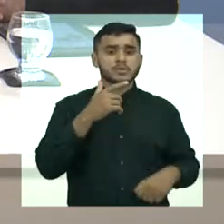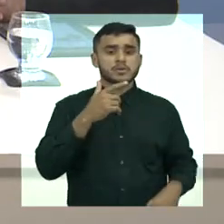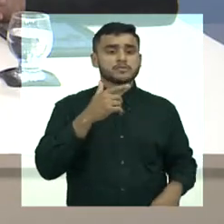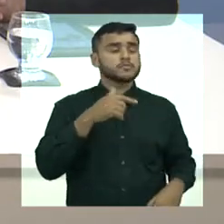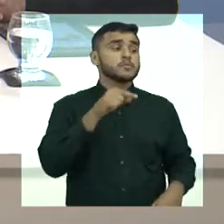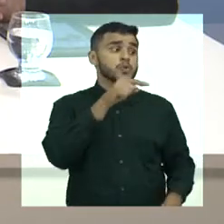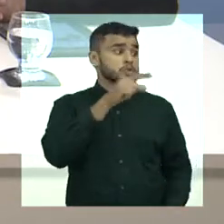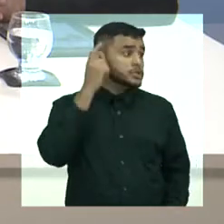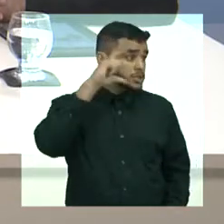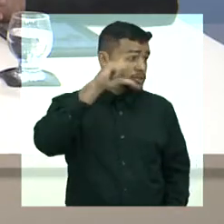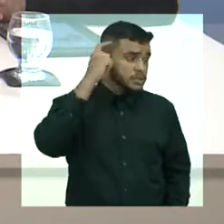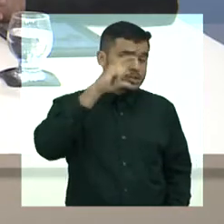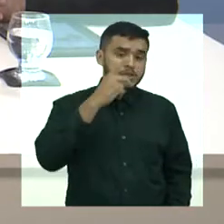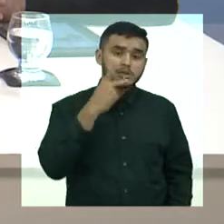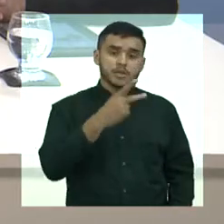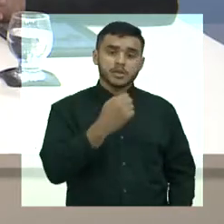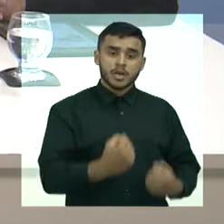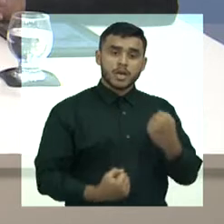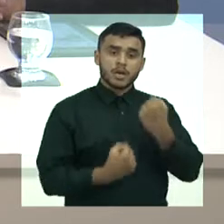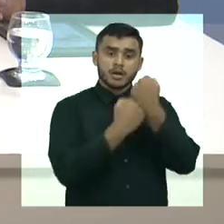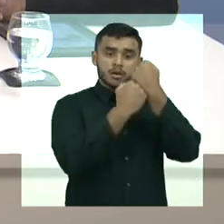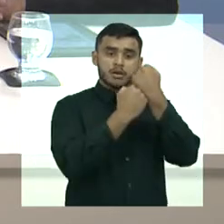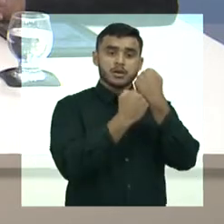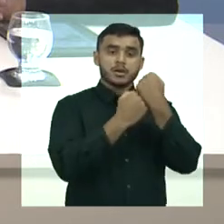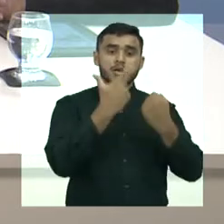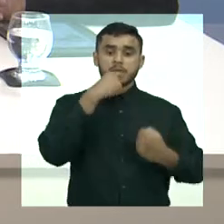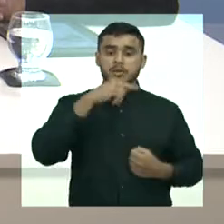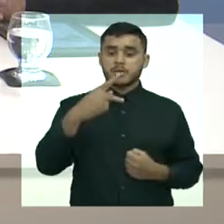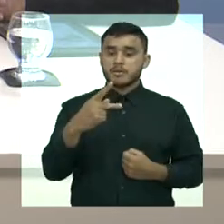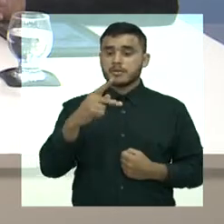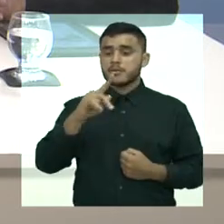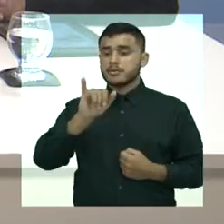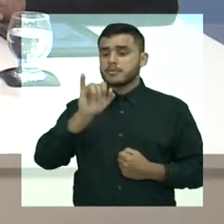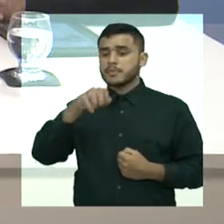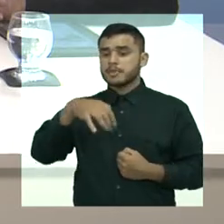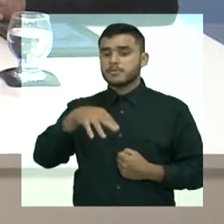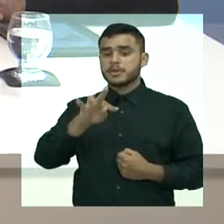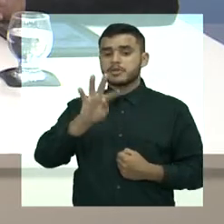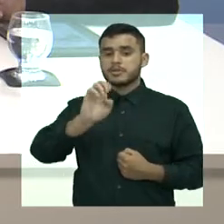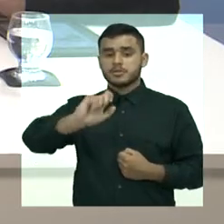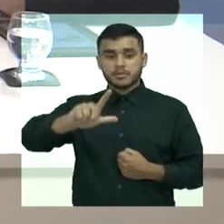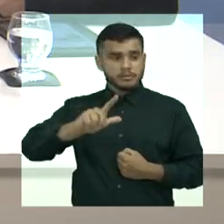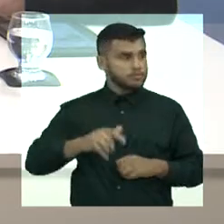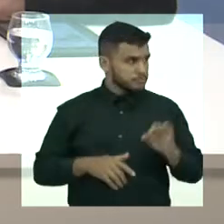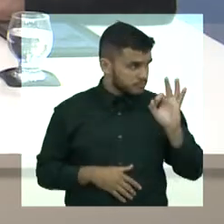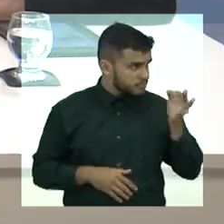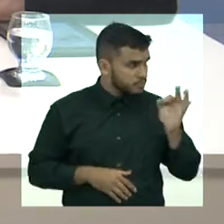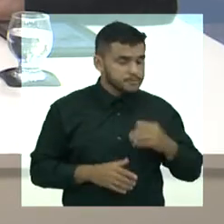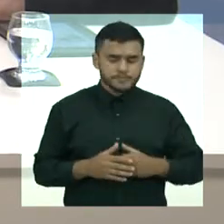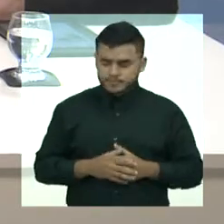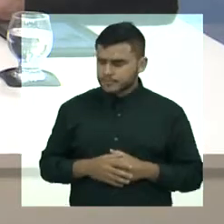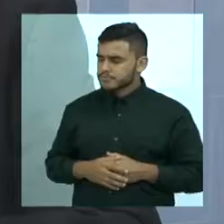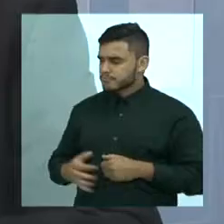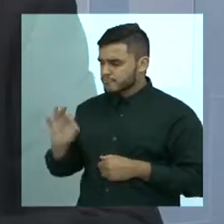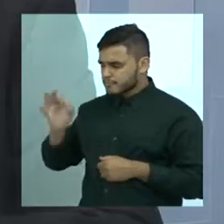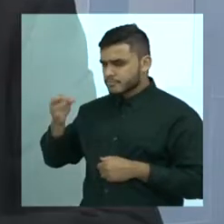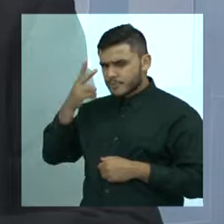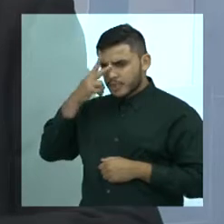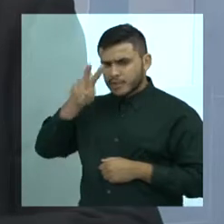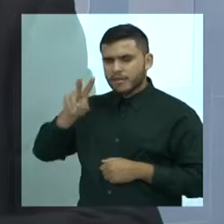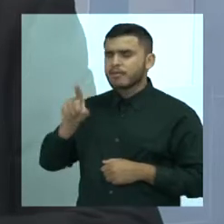Cid Gomes, pedindo seu apoio a Pimentel. Não, porque na época, no senso comum, houve uma